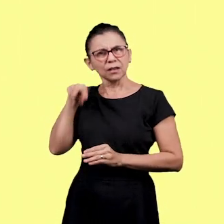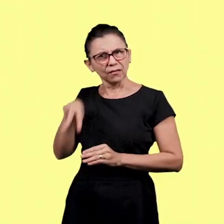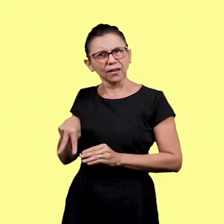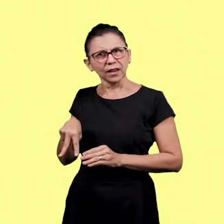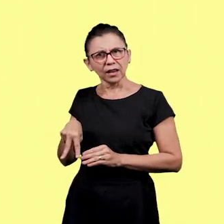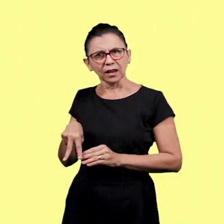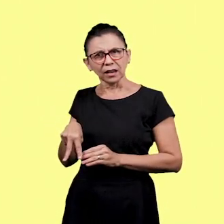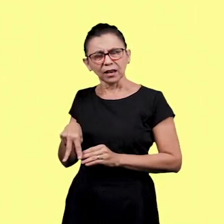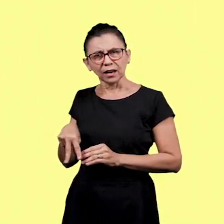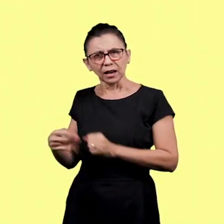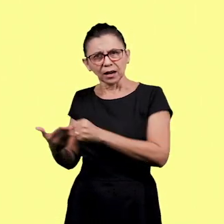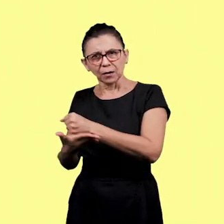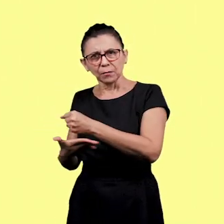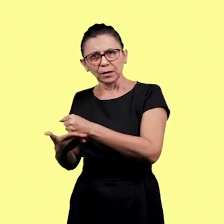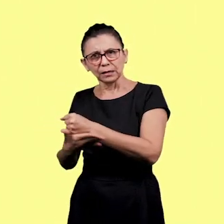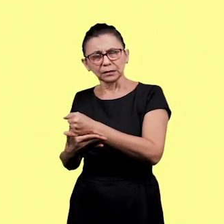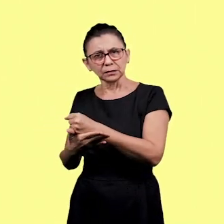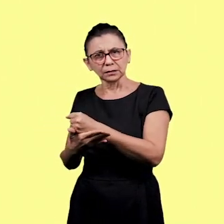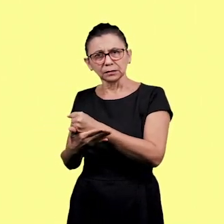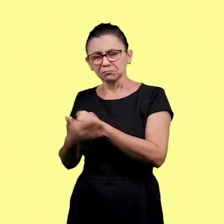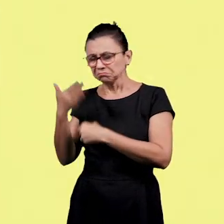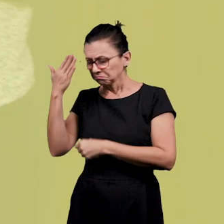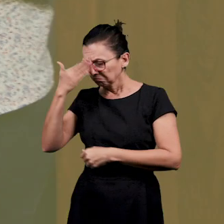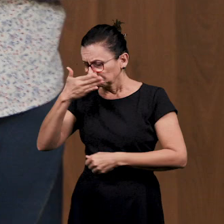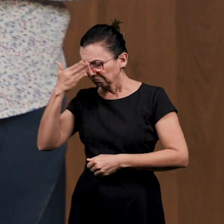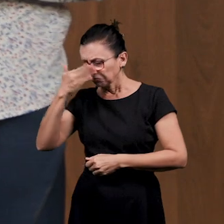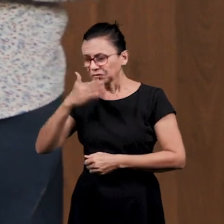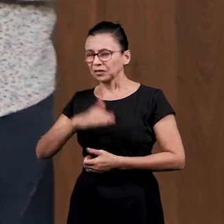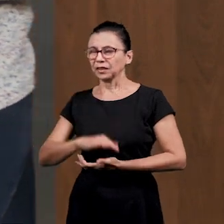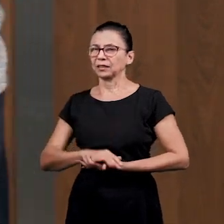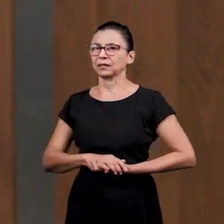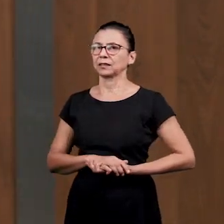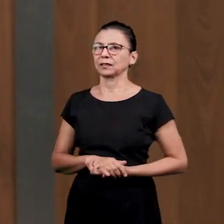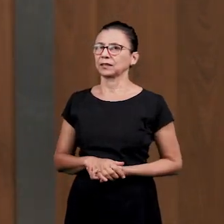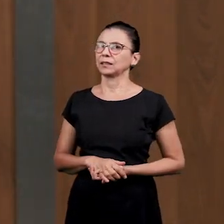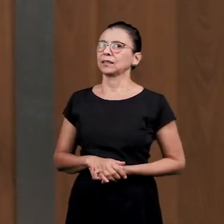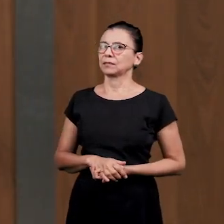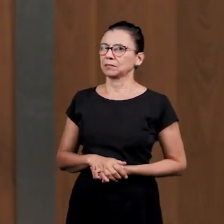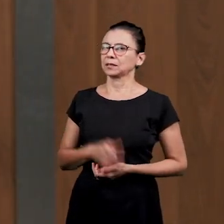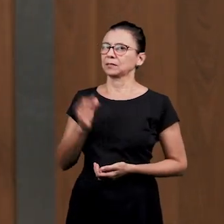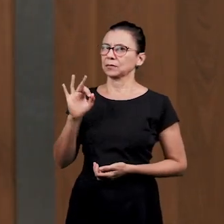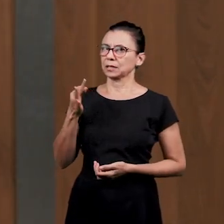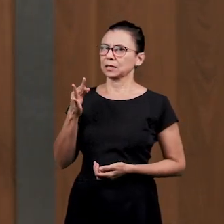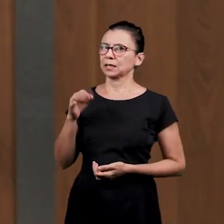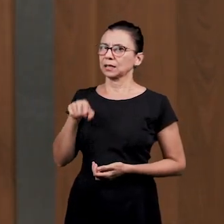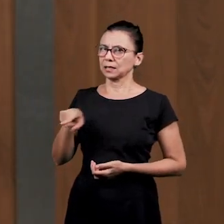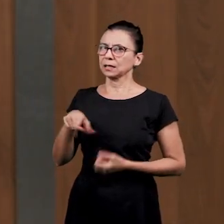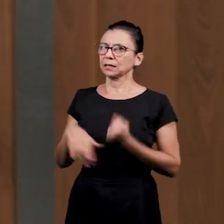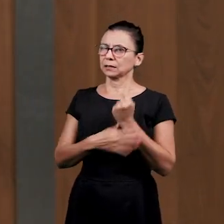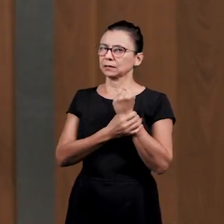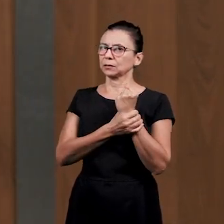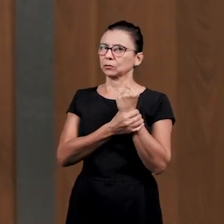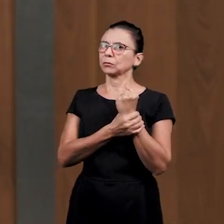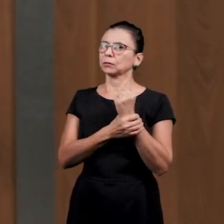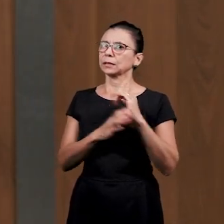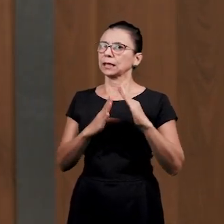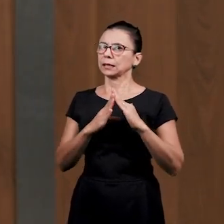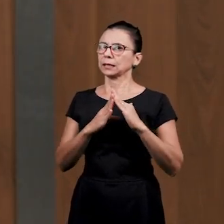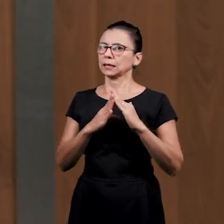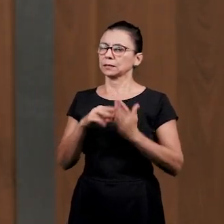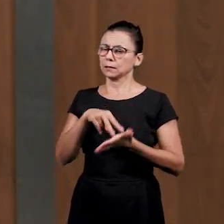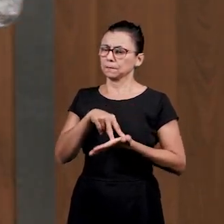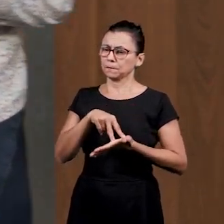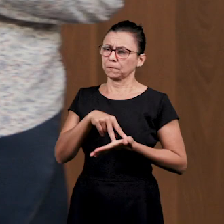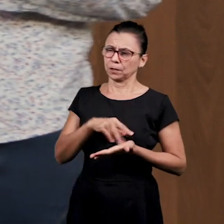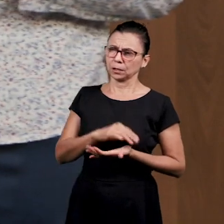agora? Não, não podemos ver o fundamento, mas sabemos que o fundamento está ali. Por quê? Porque